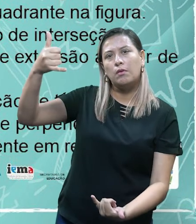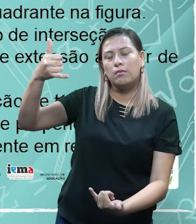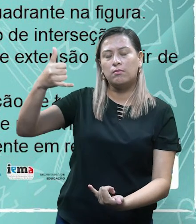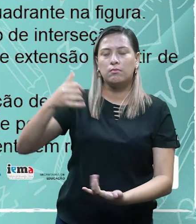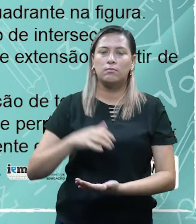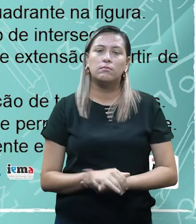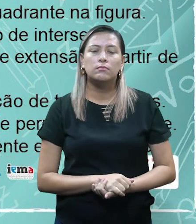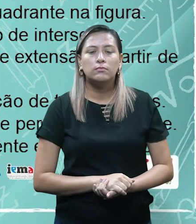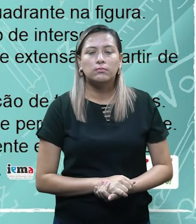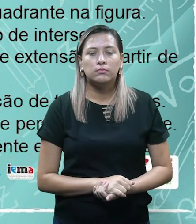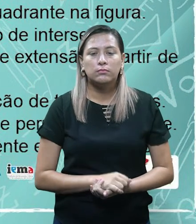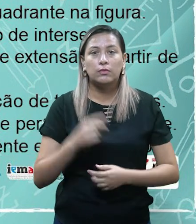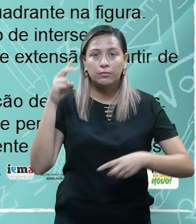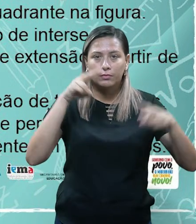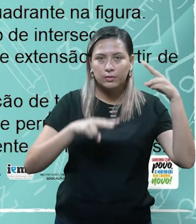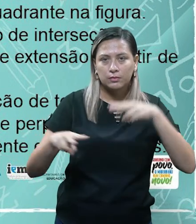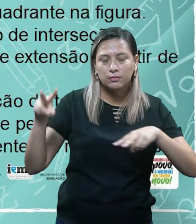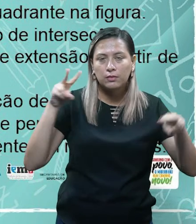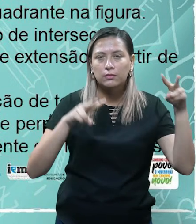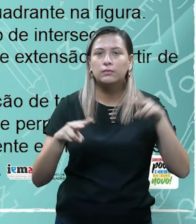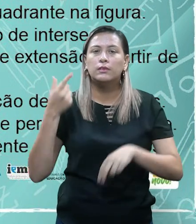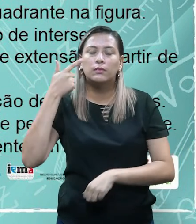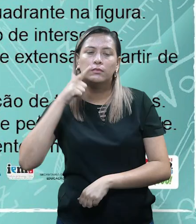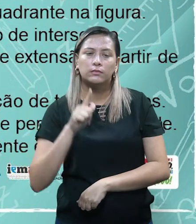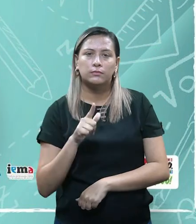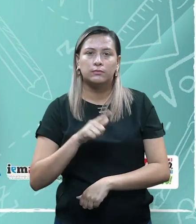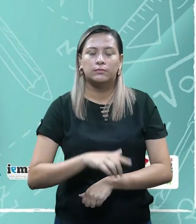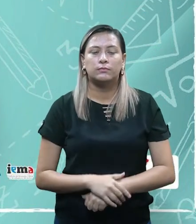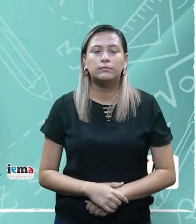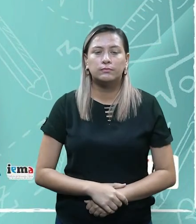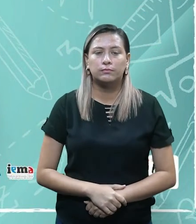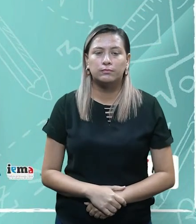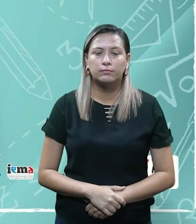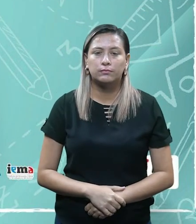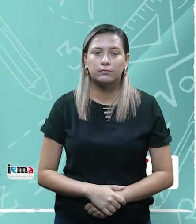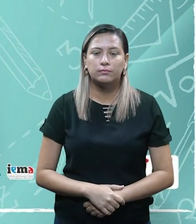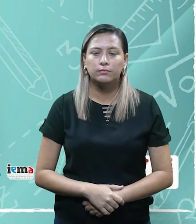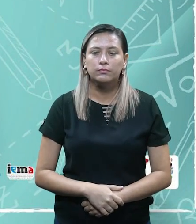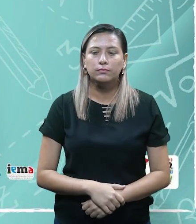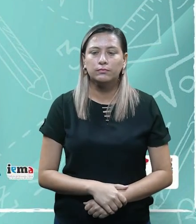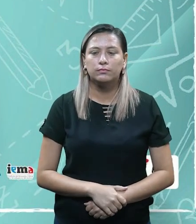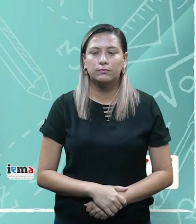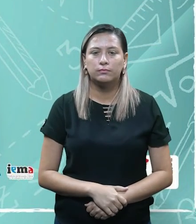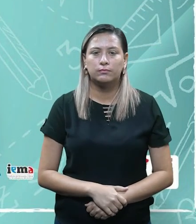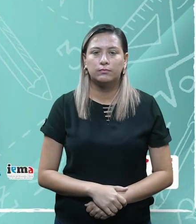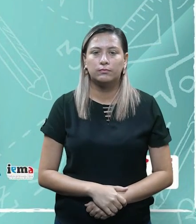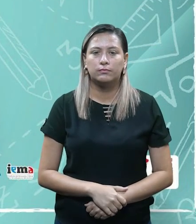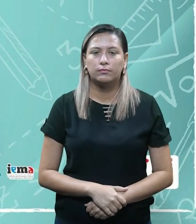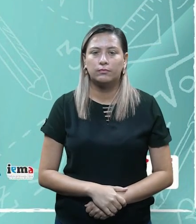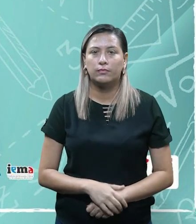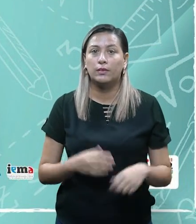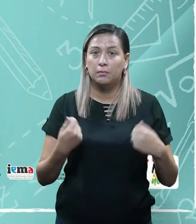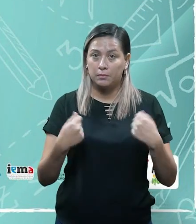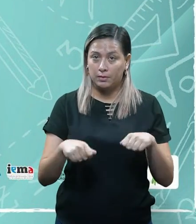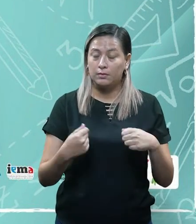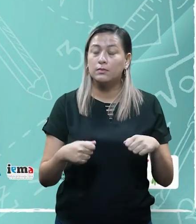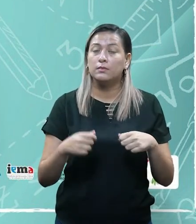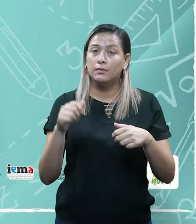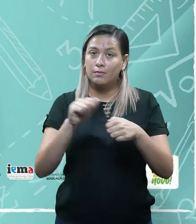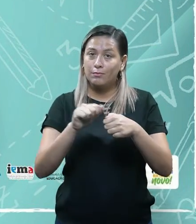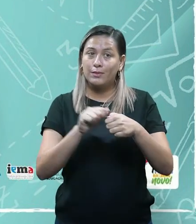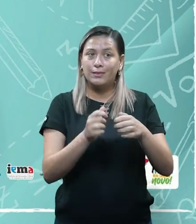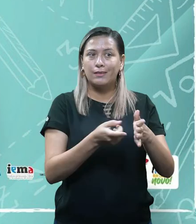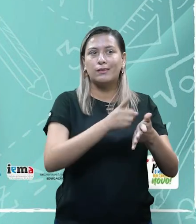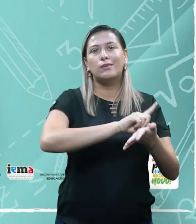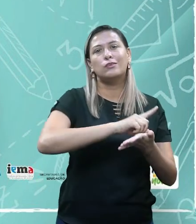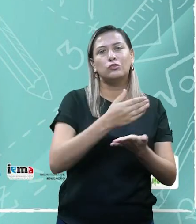esses itens de configuração dos pontos de OSNAP, você precisa fazer antes de começar os seus desenhos,